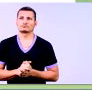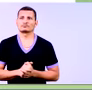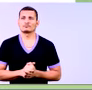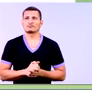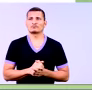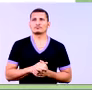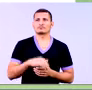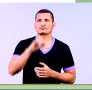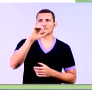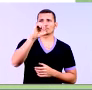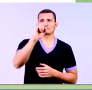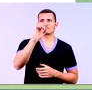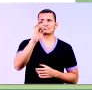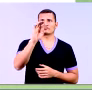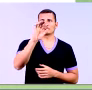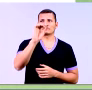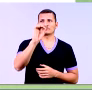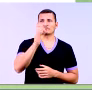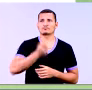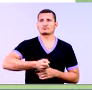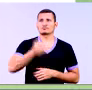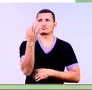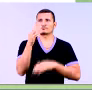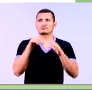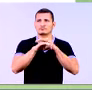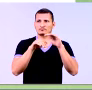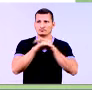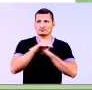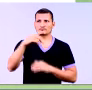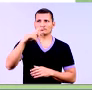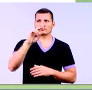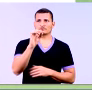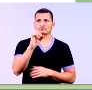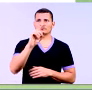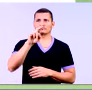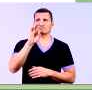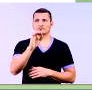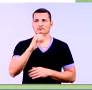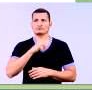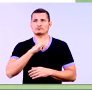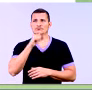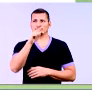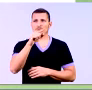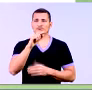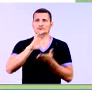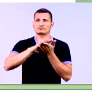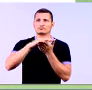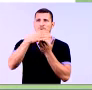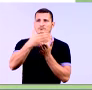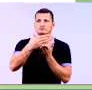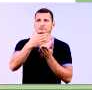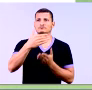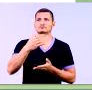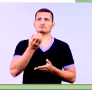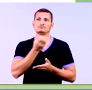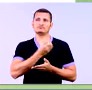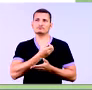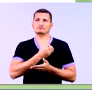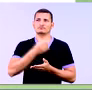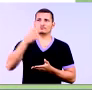as quantidades estocadas dos produtos. Então, nós temos aqui, ó, para o produto notebook, nós temos